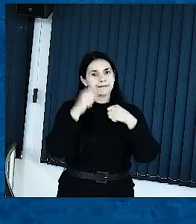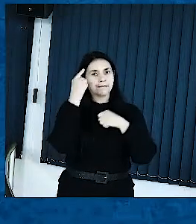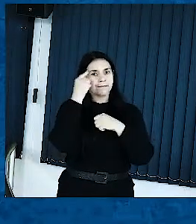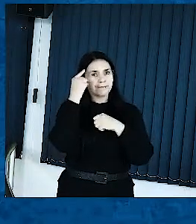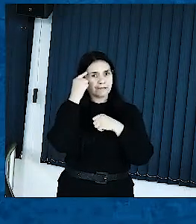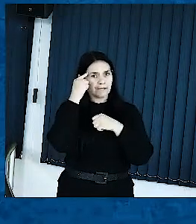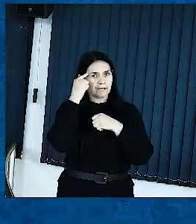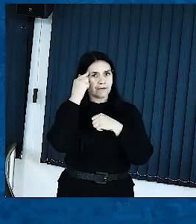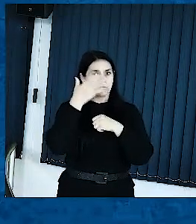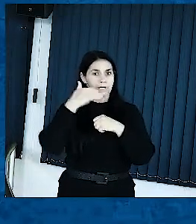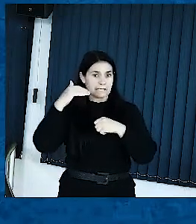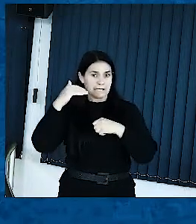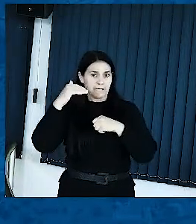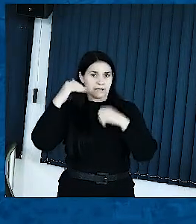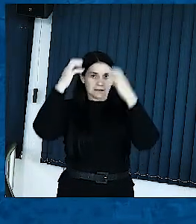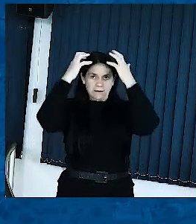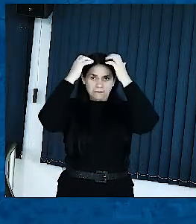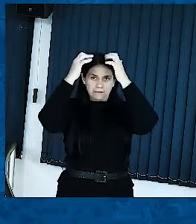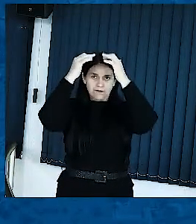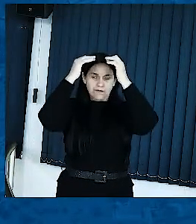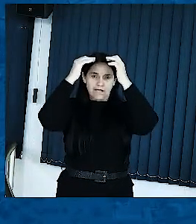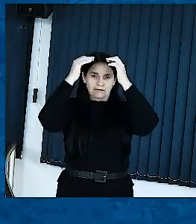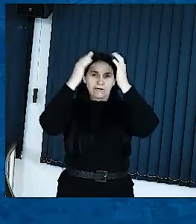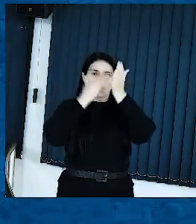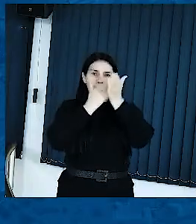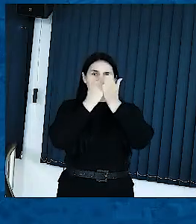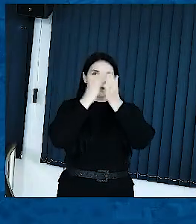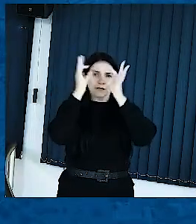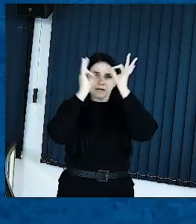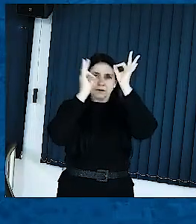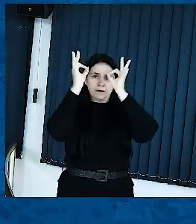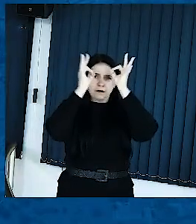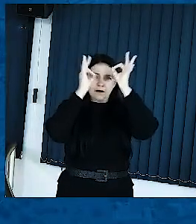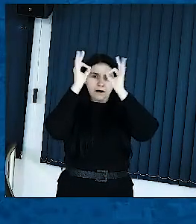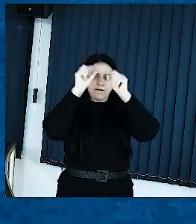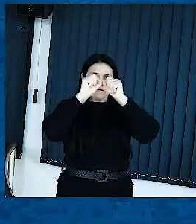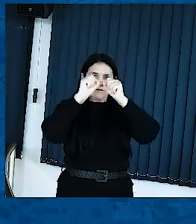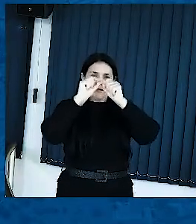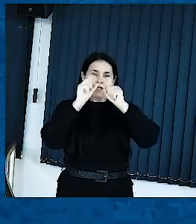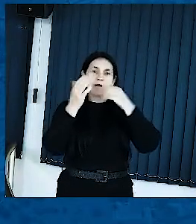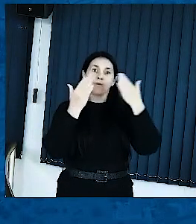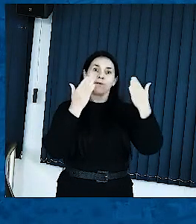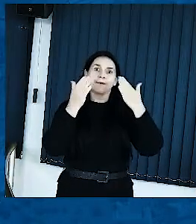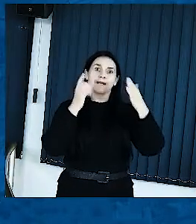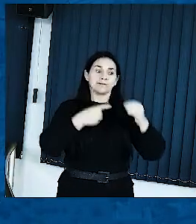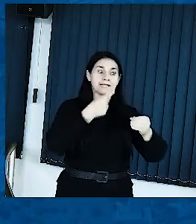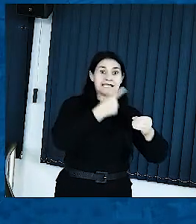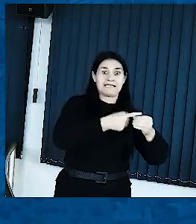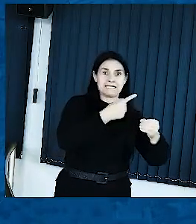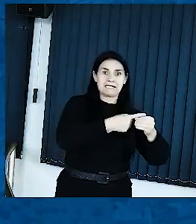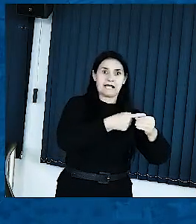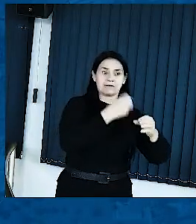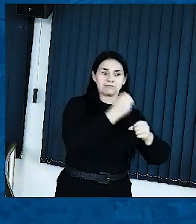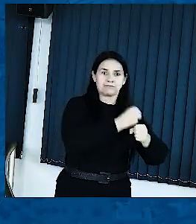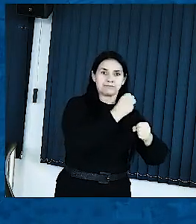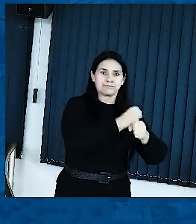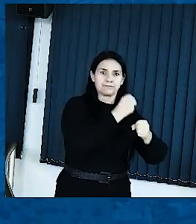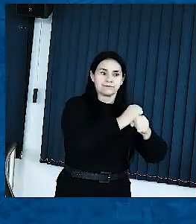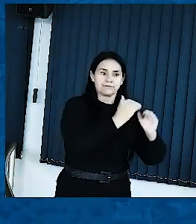um cérebro infantil que está em construção é como se fosse uma cidade que está sendo